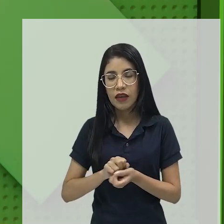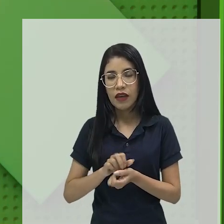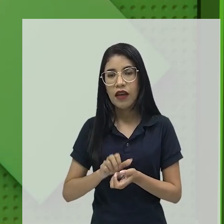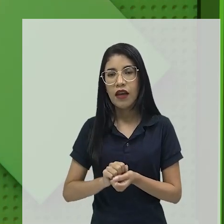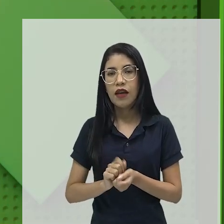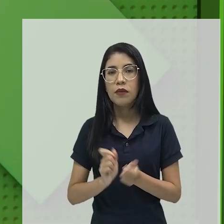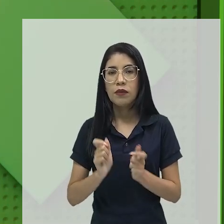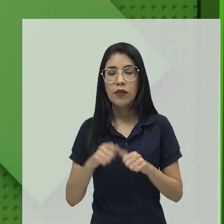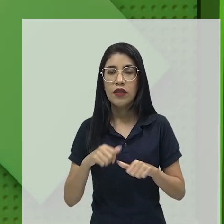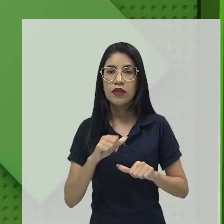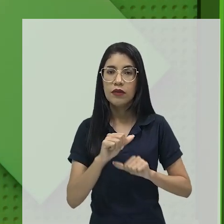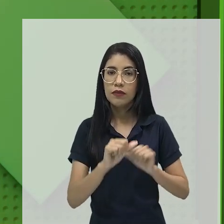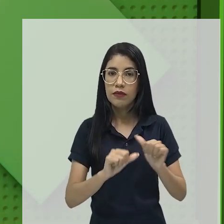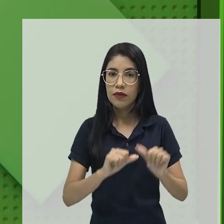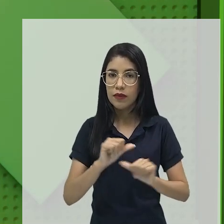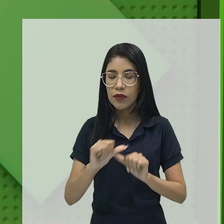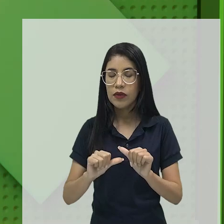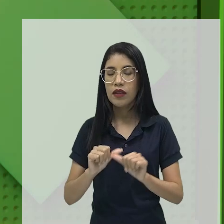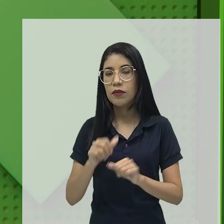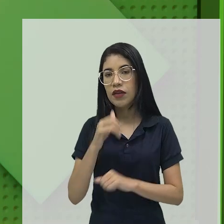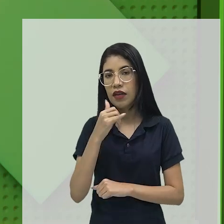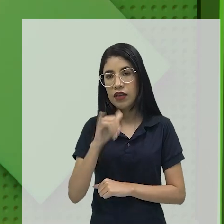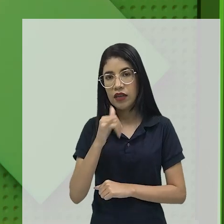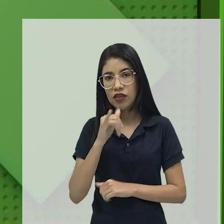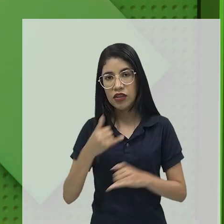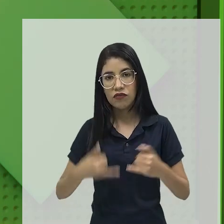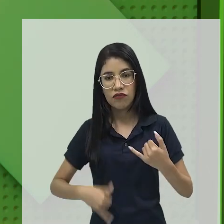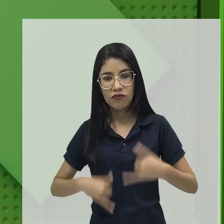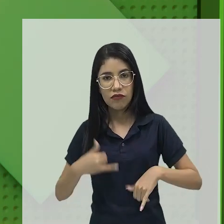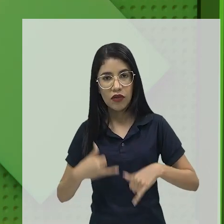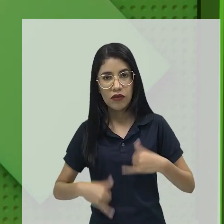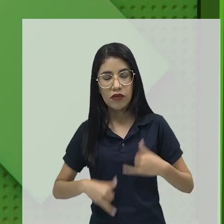para transformar em energia, Então, a